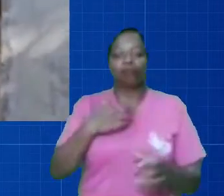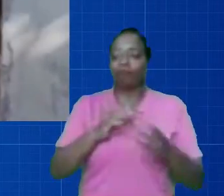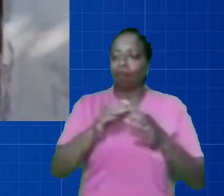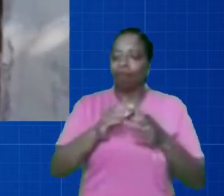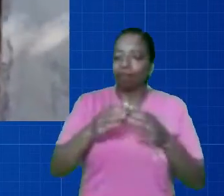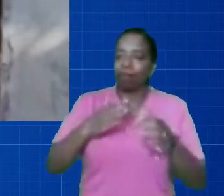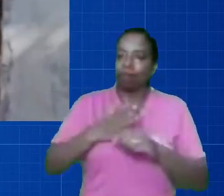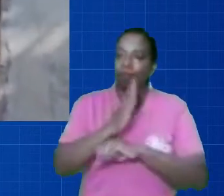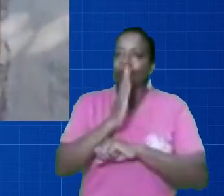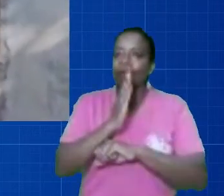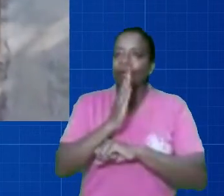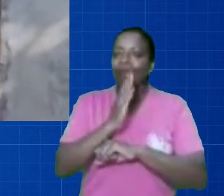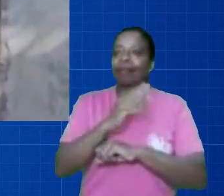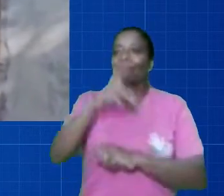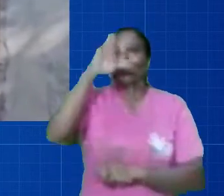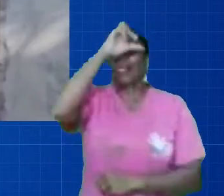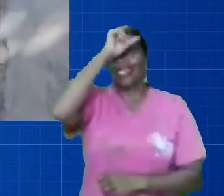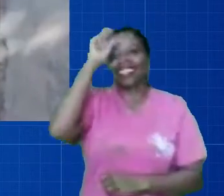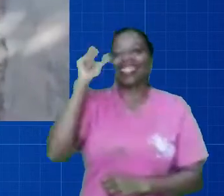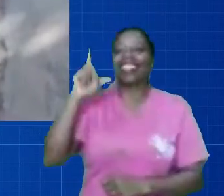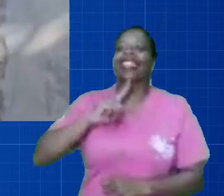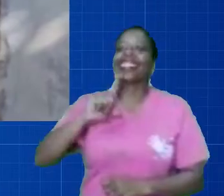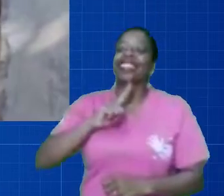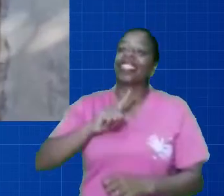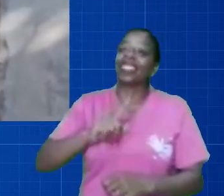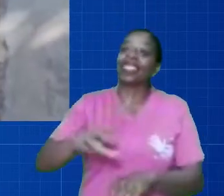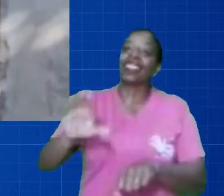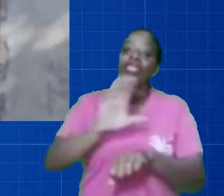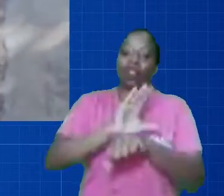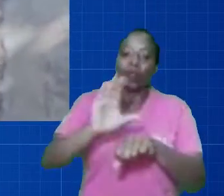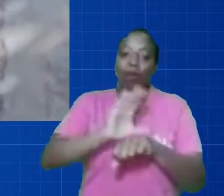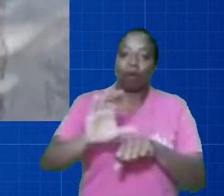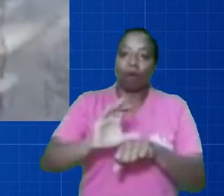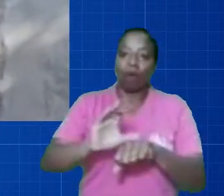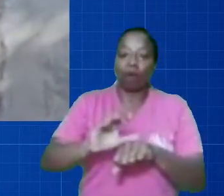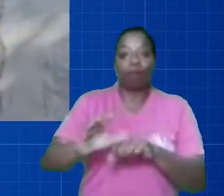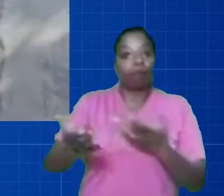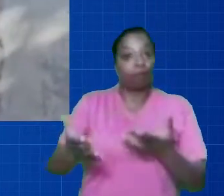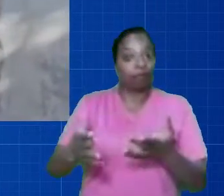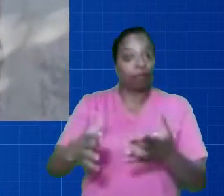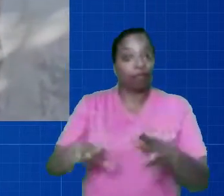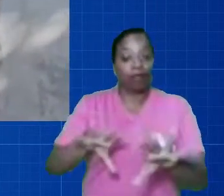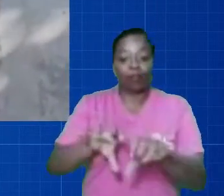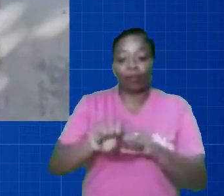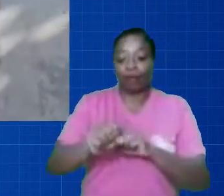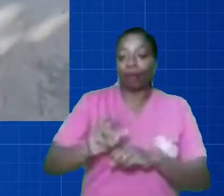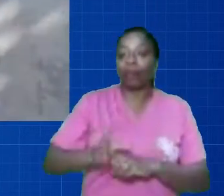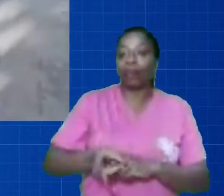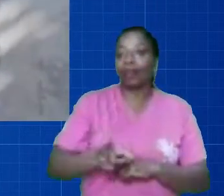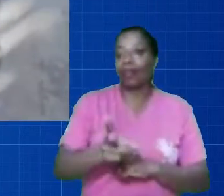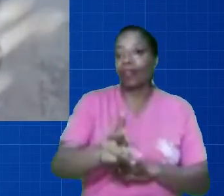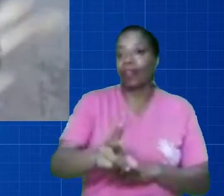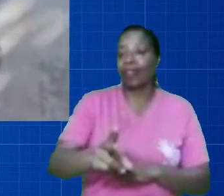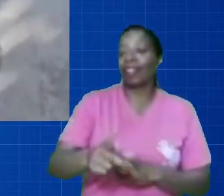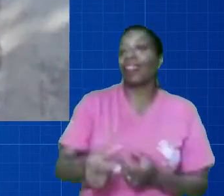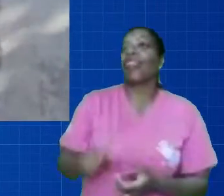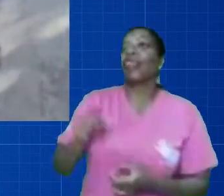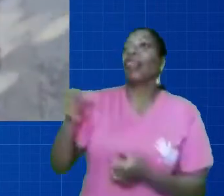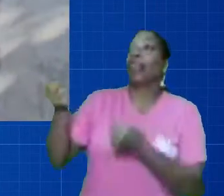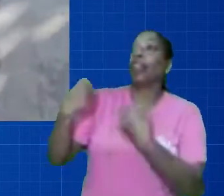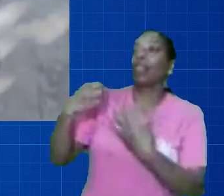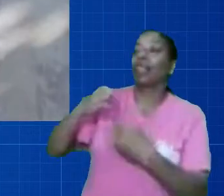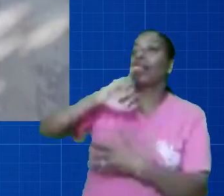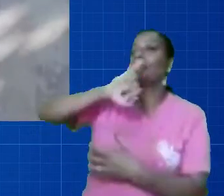feitas pela Jucemara Lima, que até hoje é uma grande inspiração. Ela nos deu muitos caminhos,